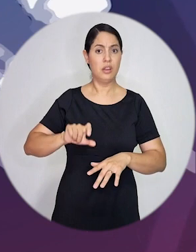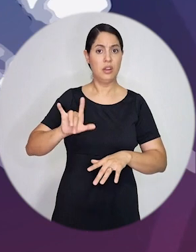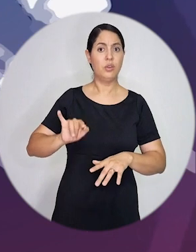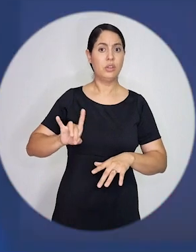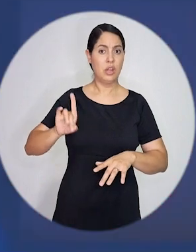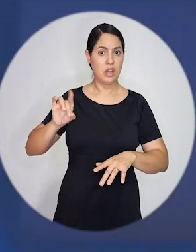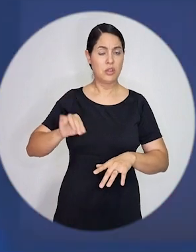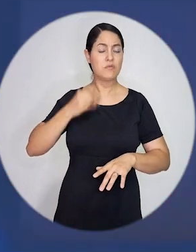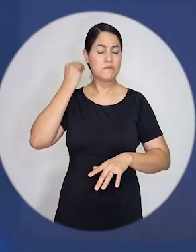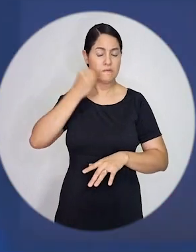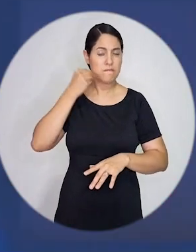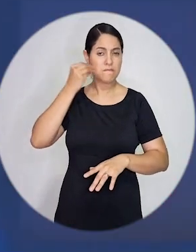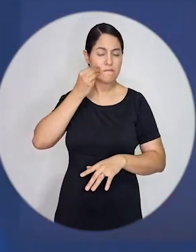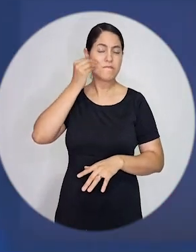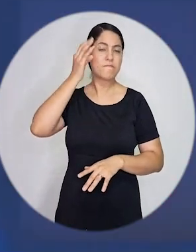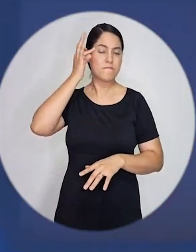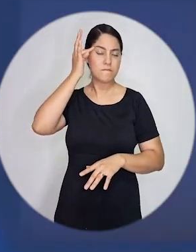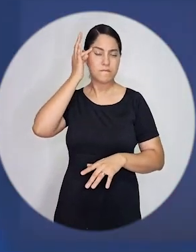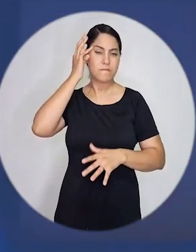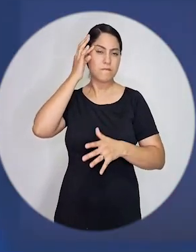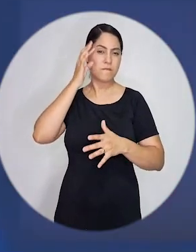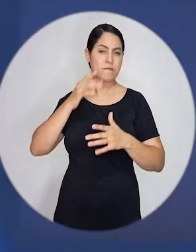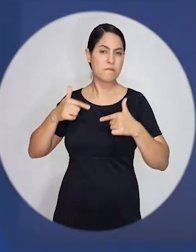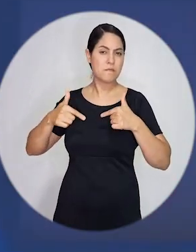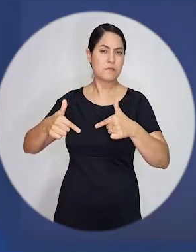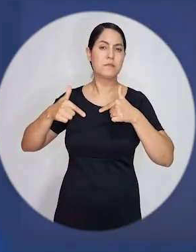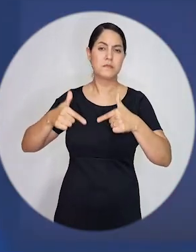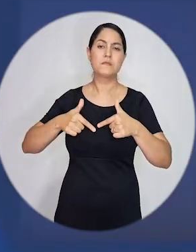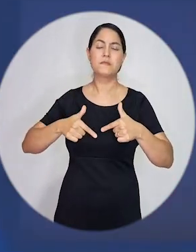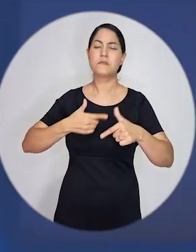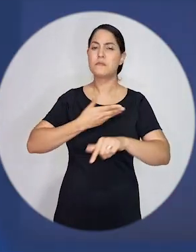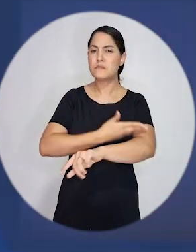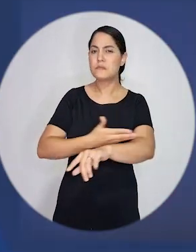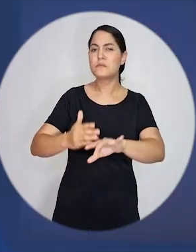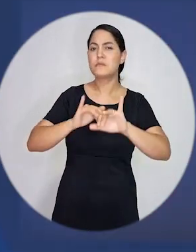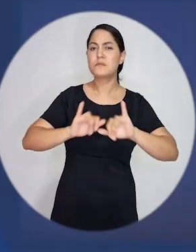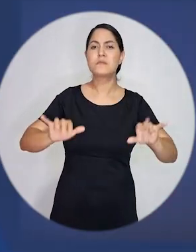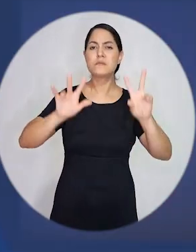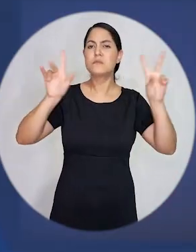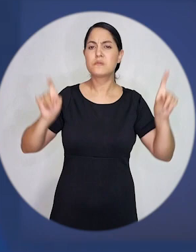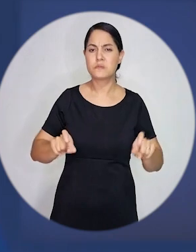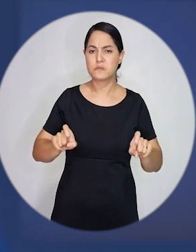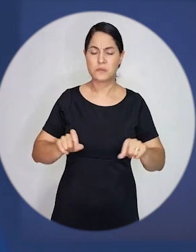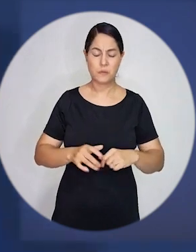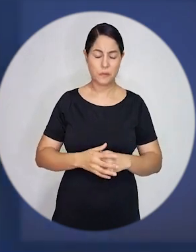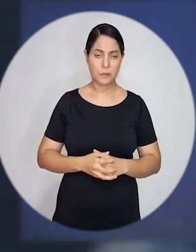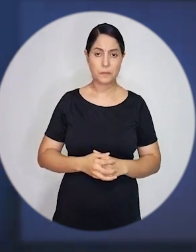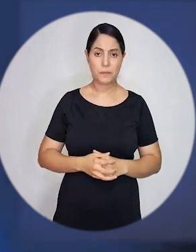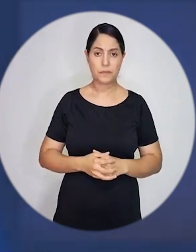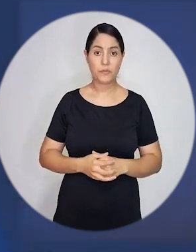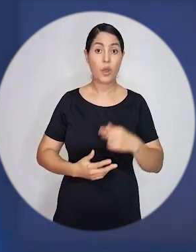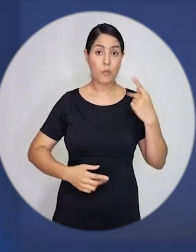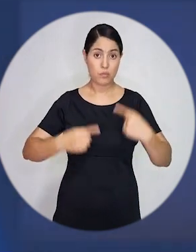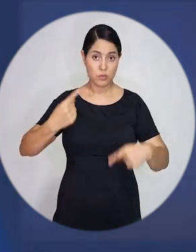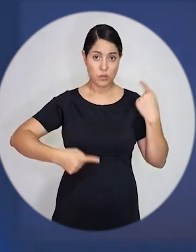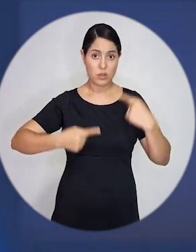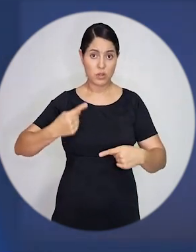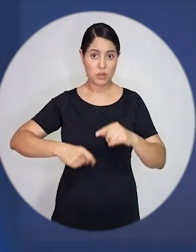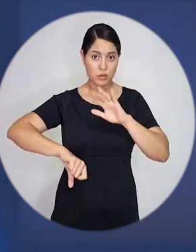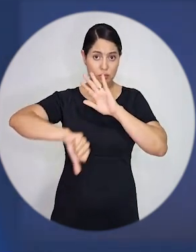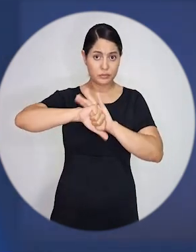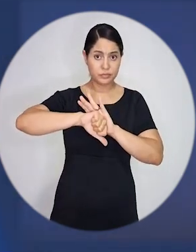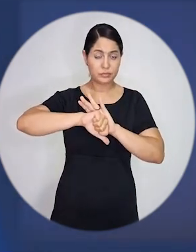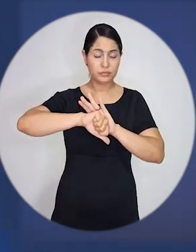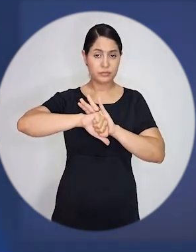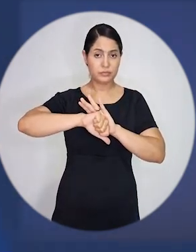reuniu o conhecimento teórico, a experiência prática e costumava dizer o seguinte: a melhor política